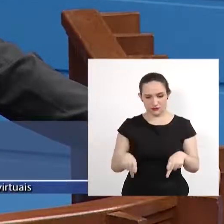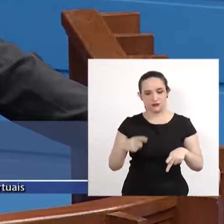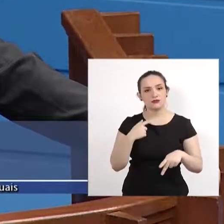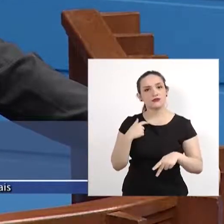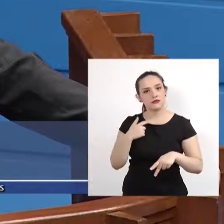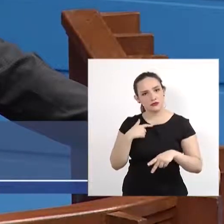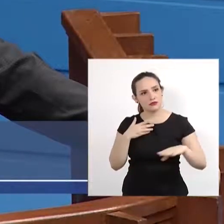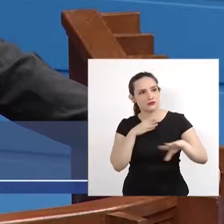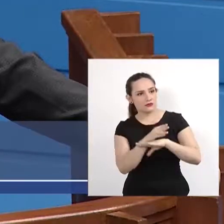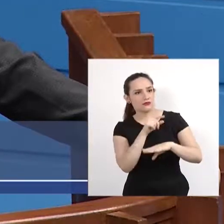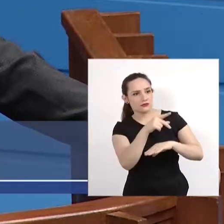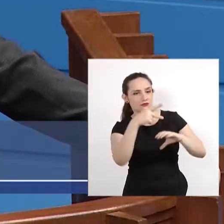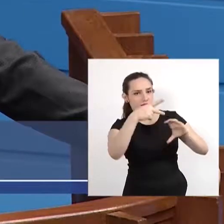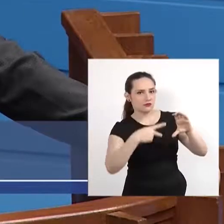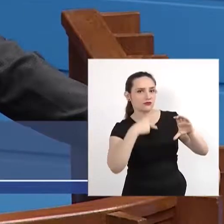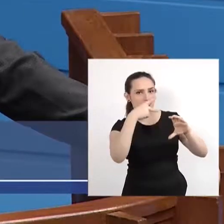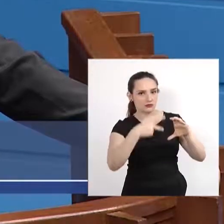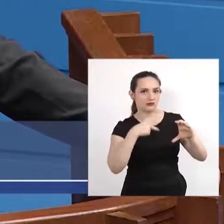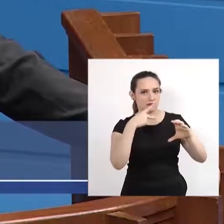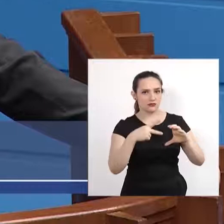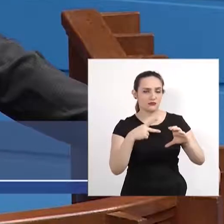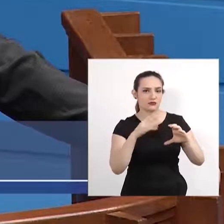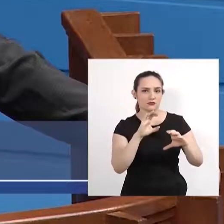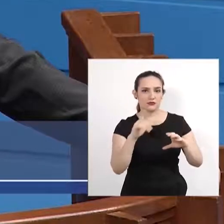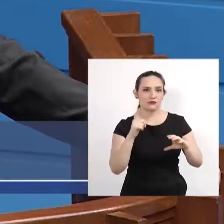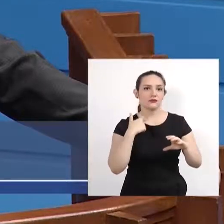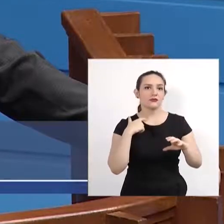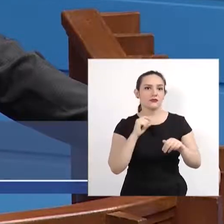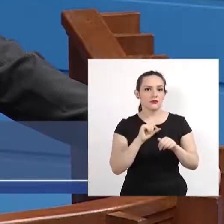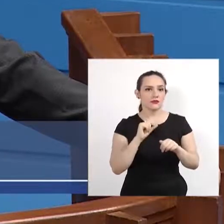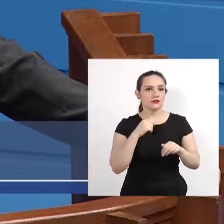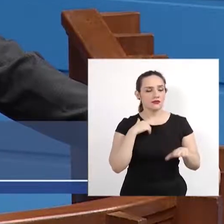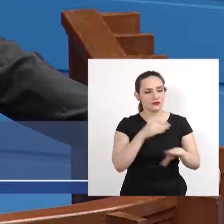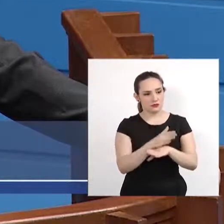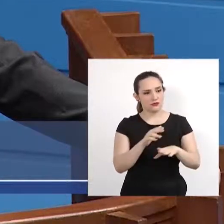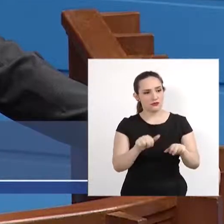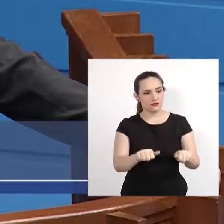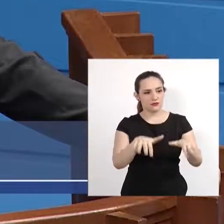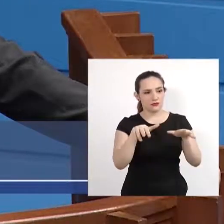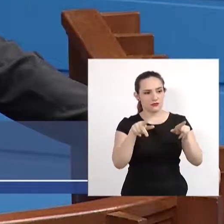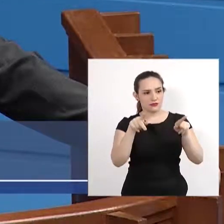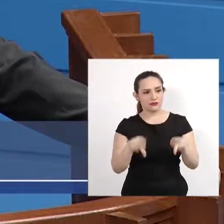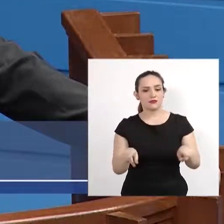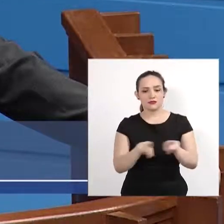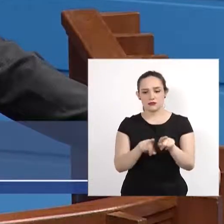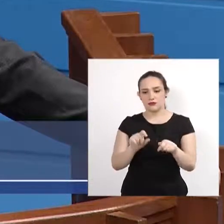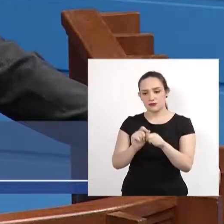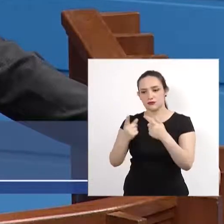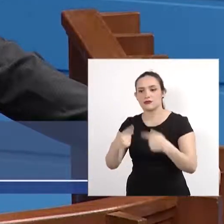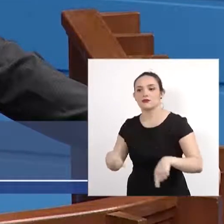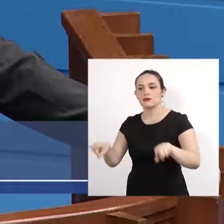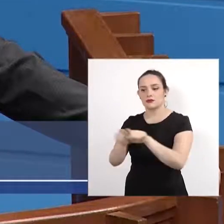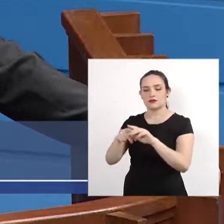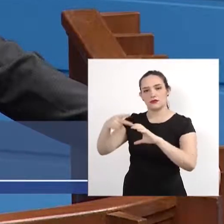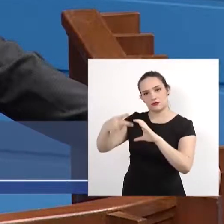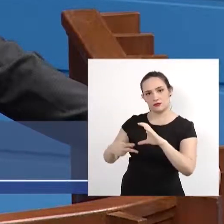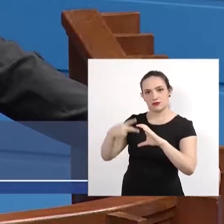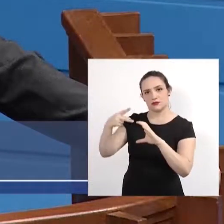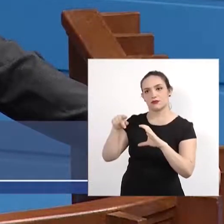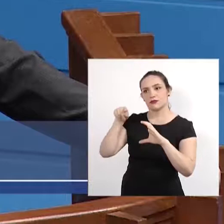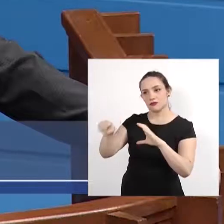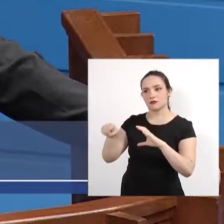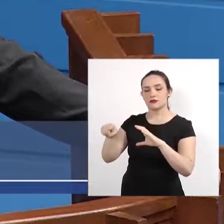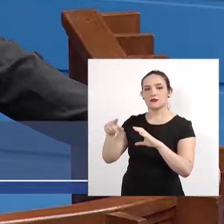pública na Câmara de Vereadores de Campo Grande, e em parceria com a Câmara de Dourados, também lá estive numa audiência